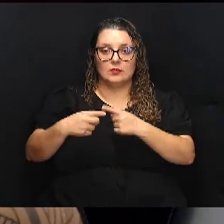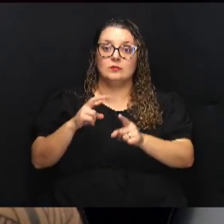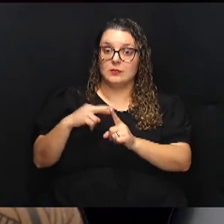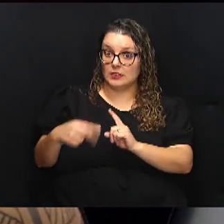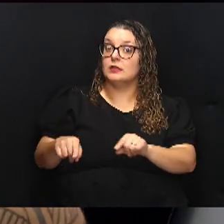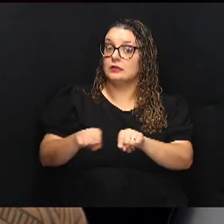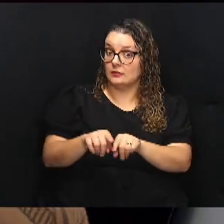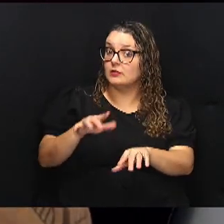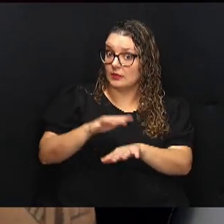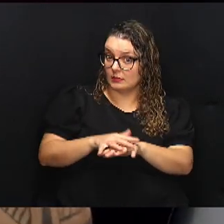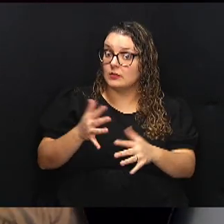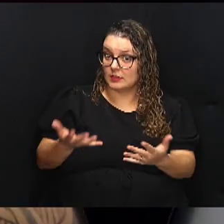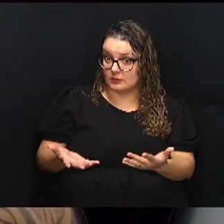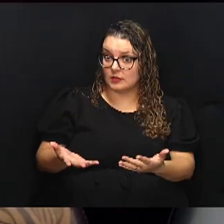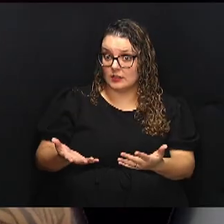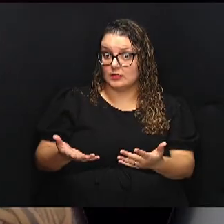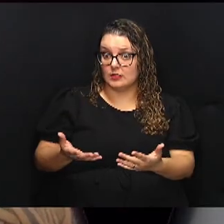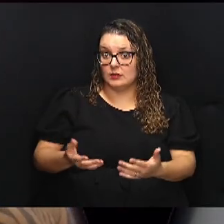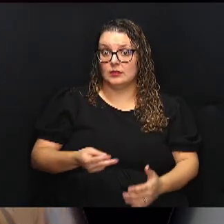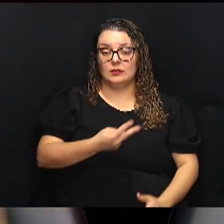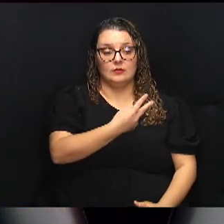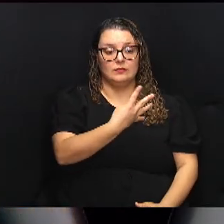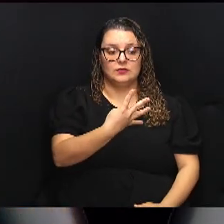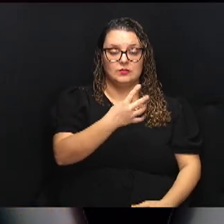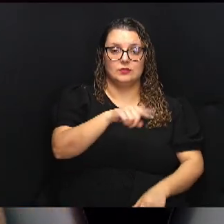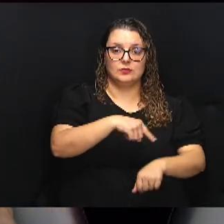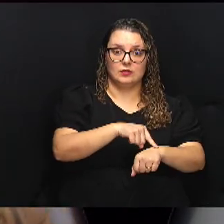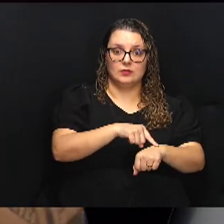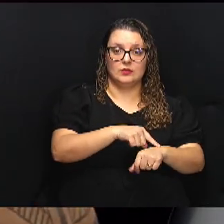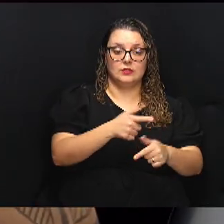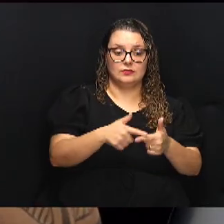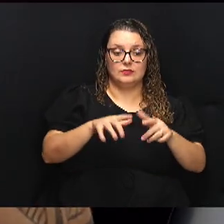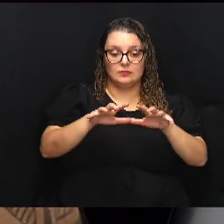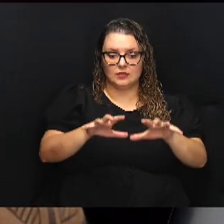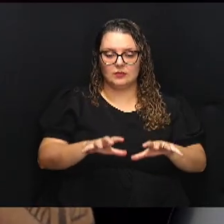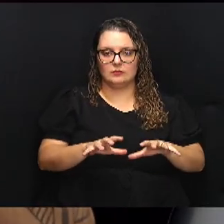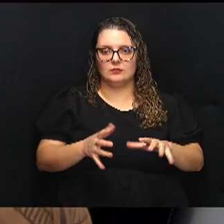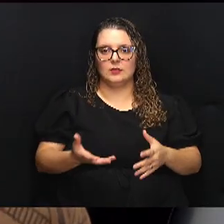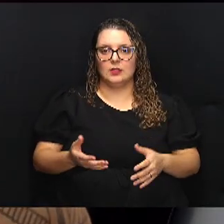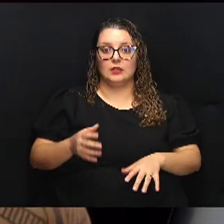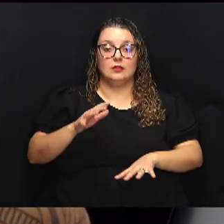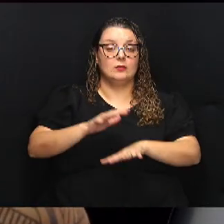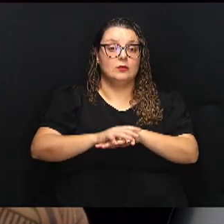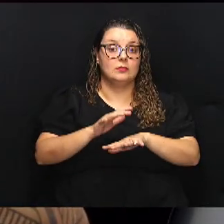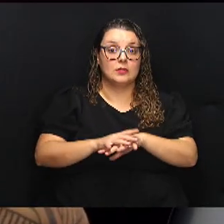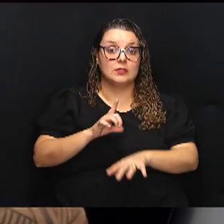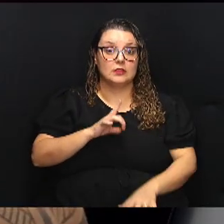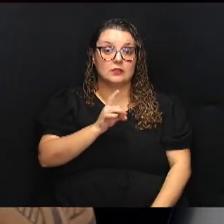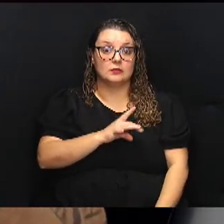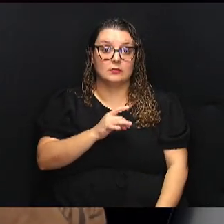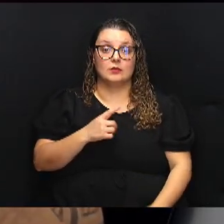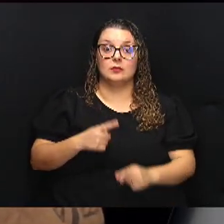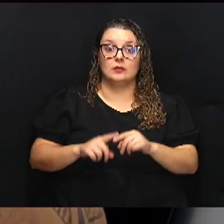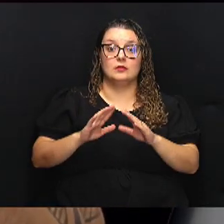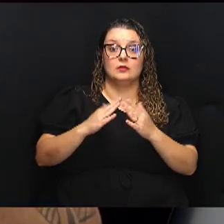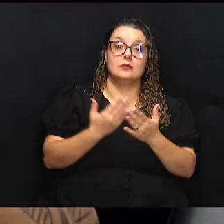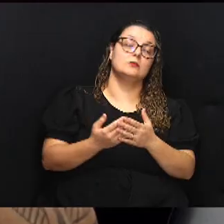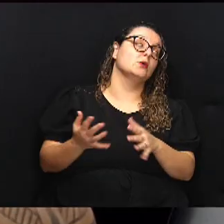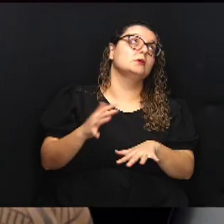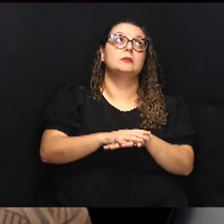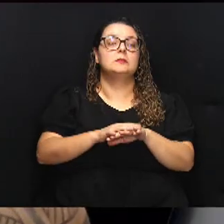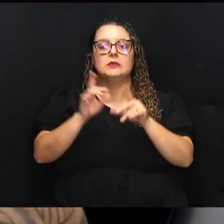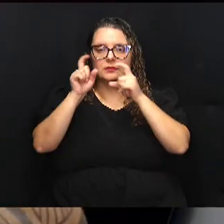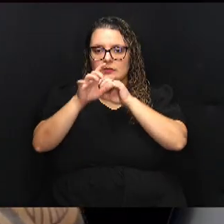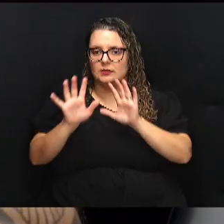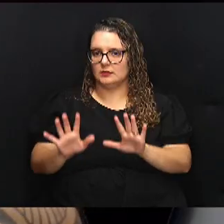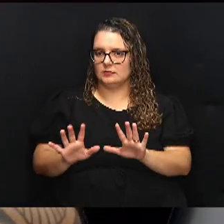é matemática. Você pega 24 horas do seu dia, divide em tanto. Então, a matemática, o pessoal tem medo, porque na escola, putz, matemática é muito difícil.